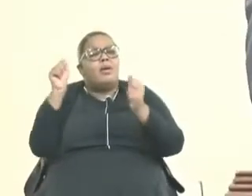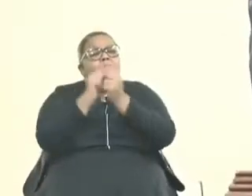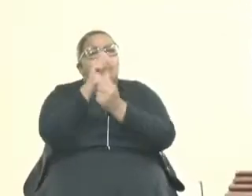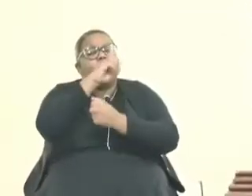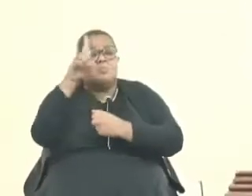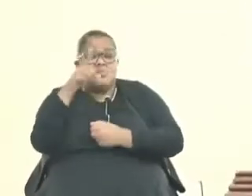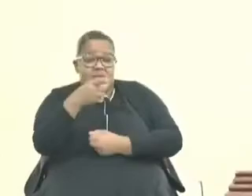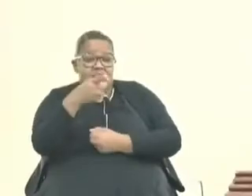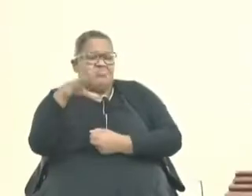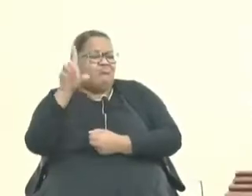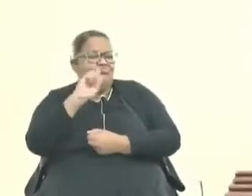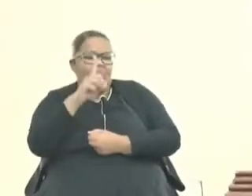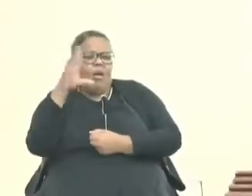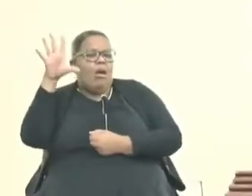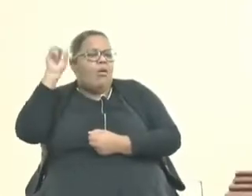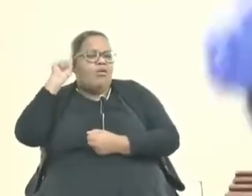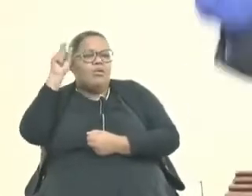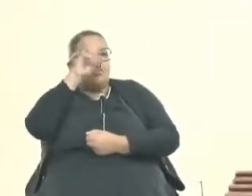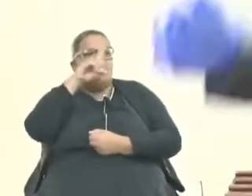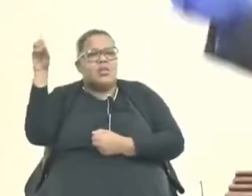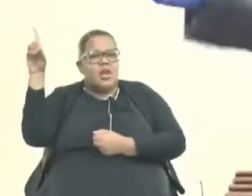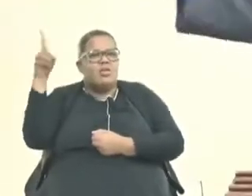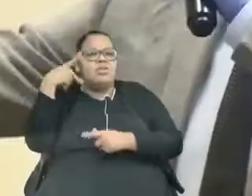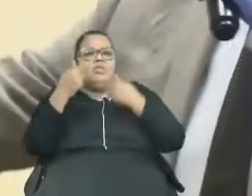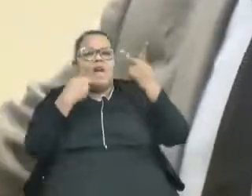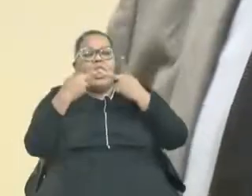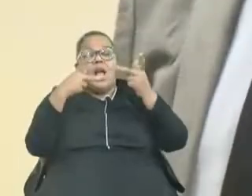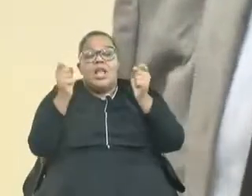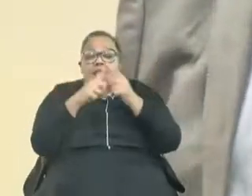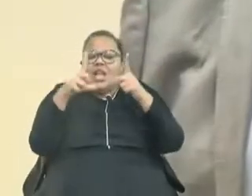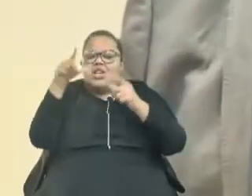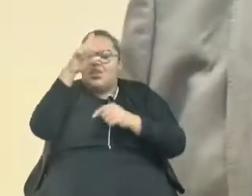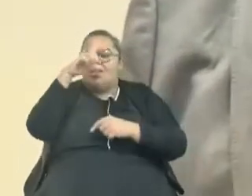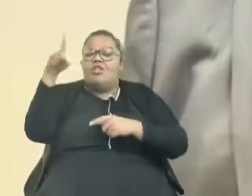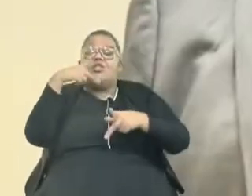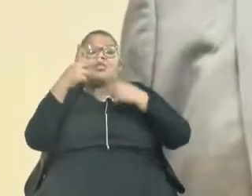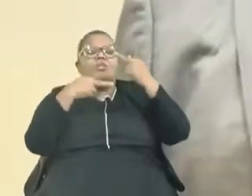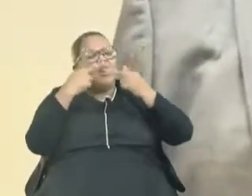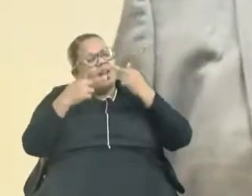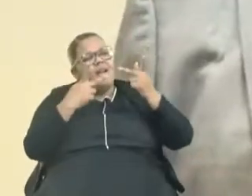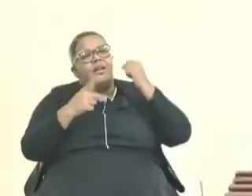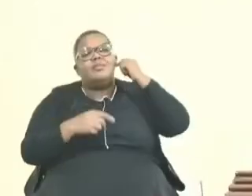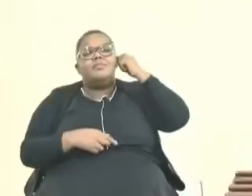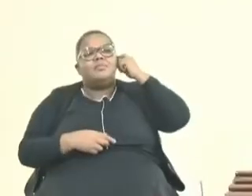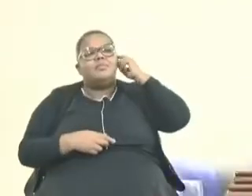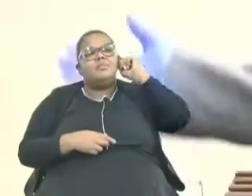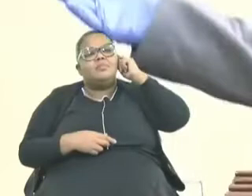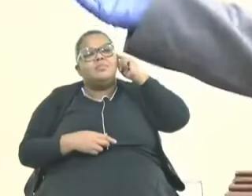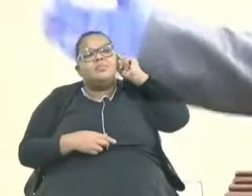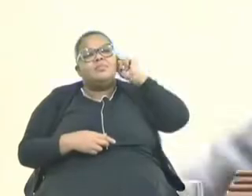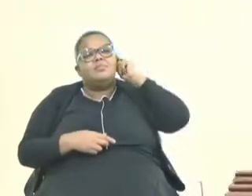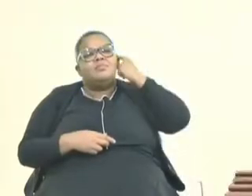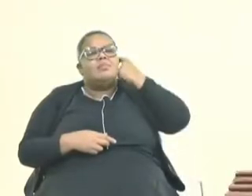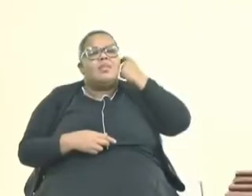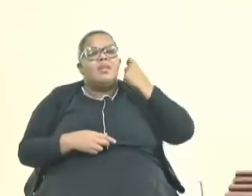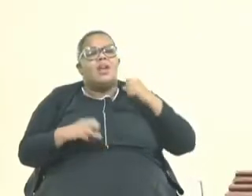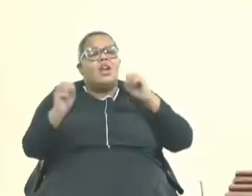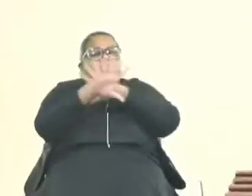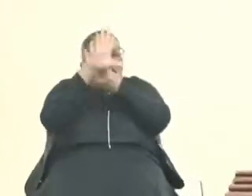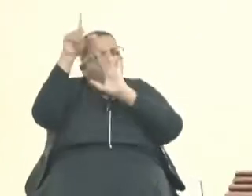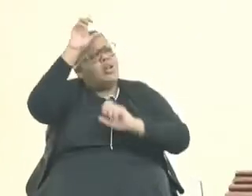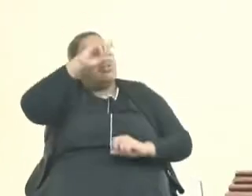não tá ouvindo Deus falar deixa crescer tem Deus está falando com ele ainda e